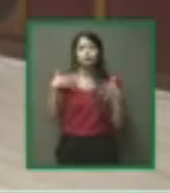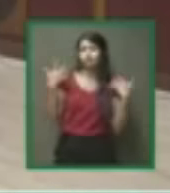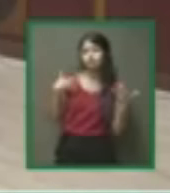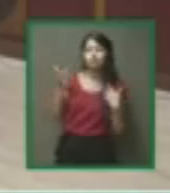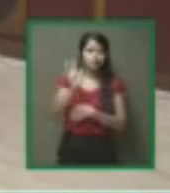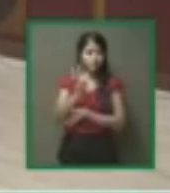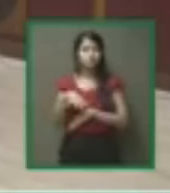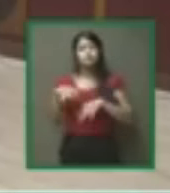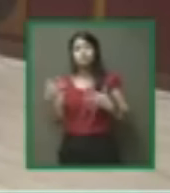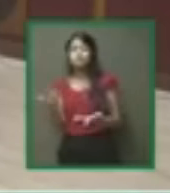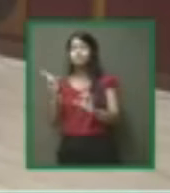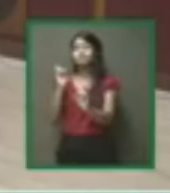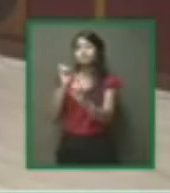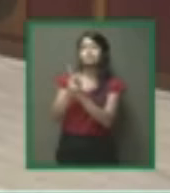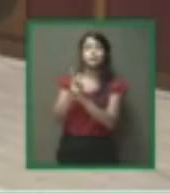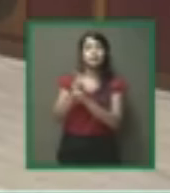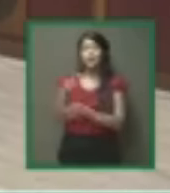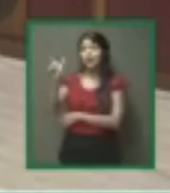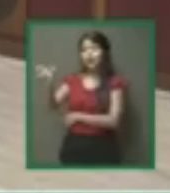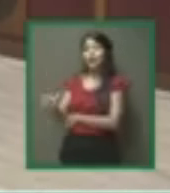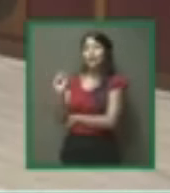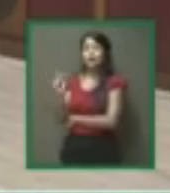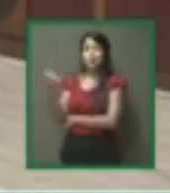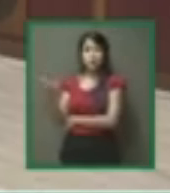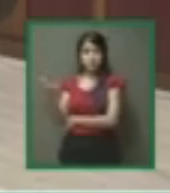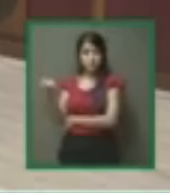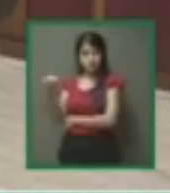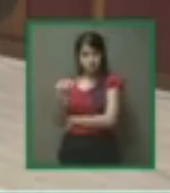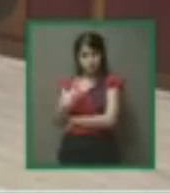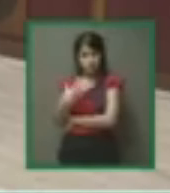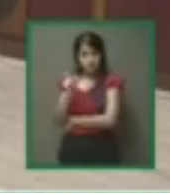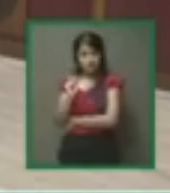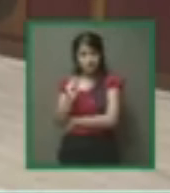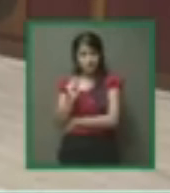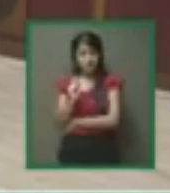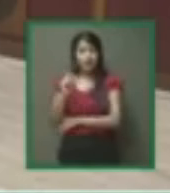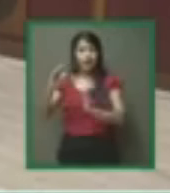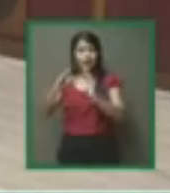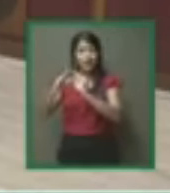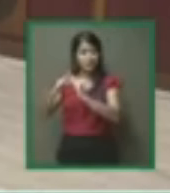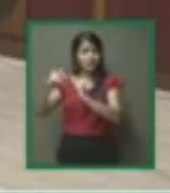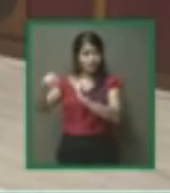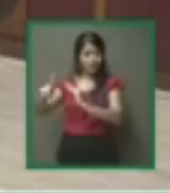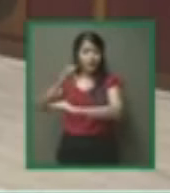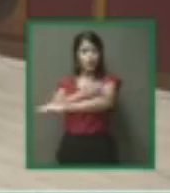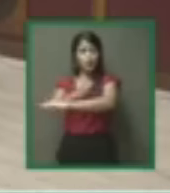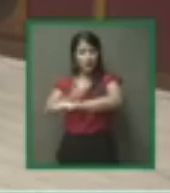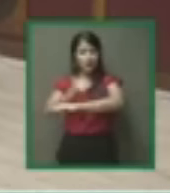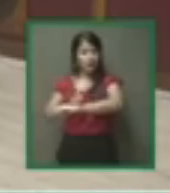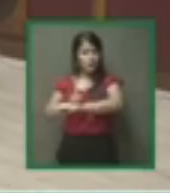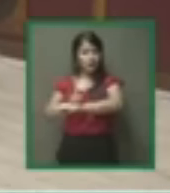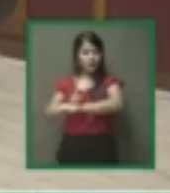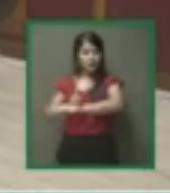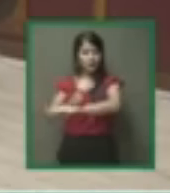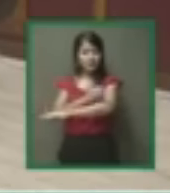e nesses encontros casuais o Arthur chegou a me falar, naquele momento, né, onde ele morava, no Beirol. O Arthur morava